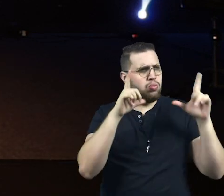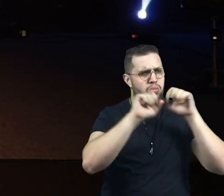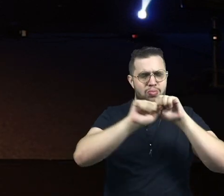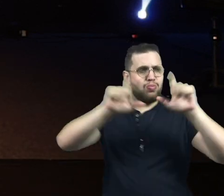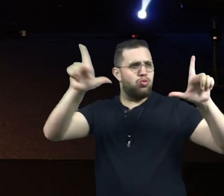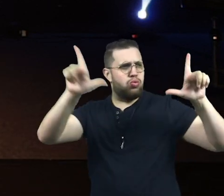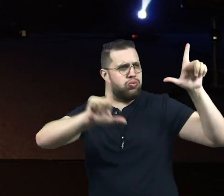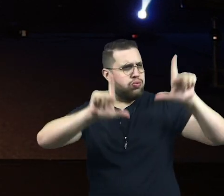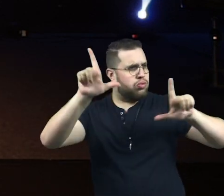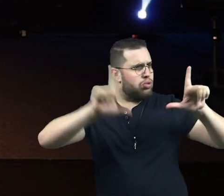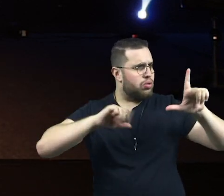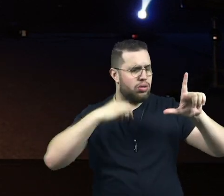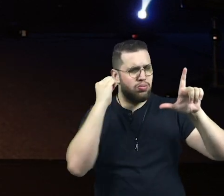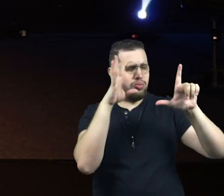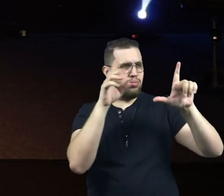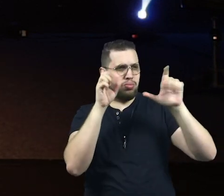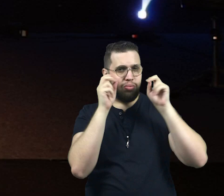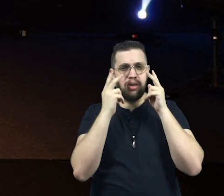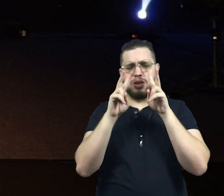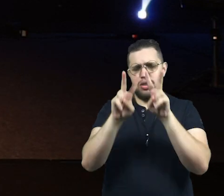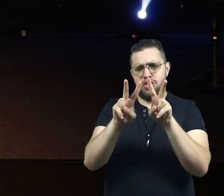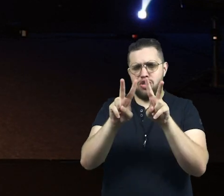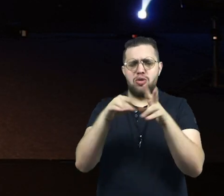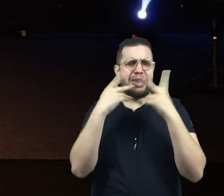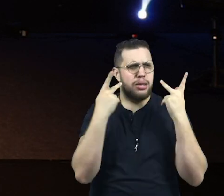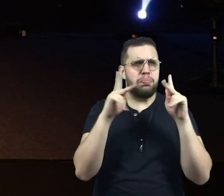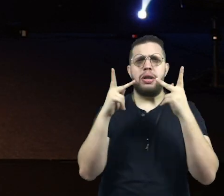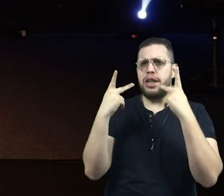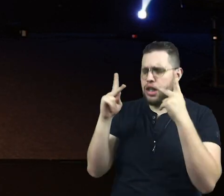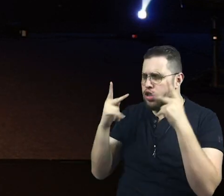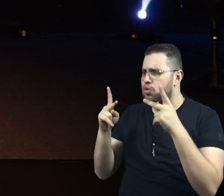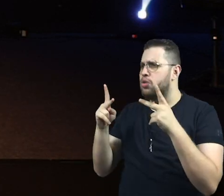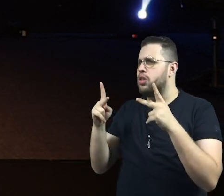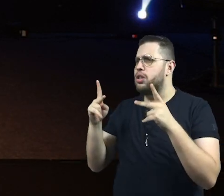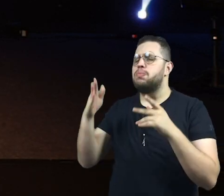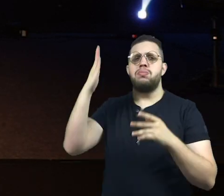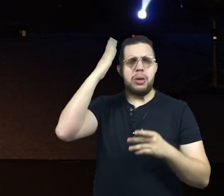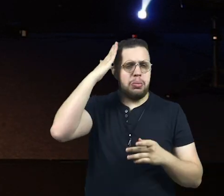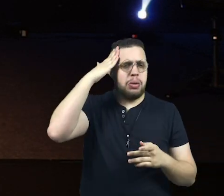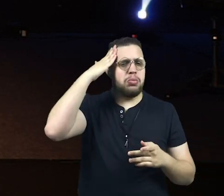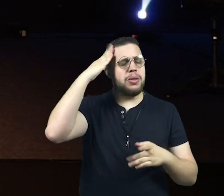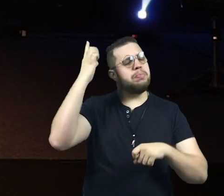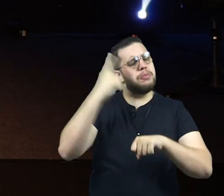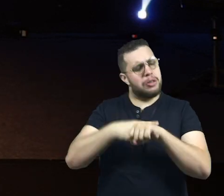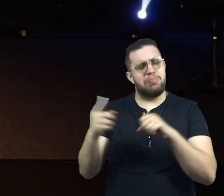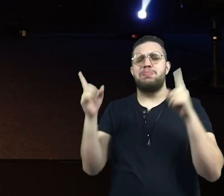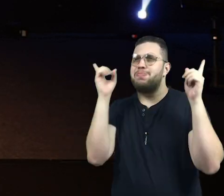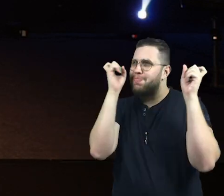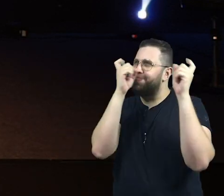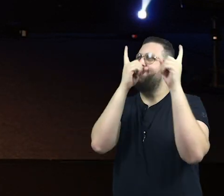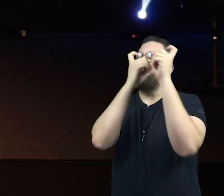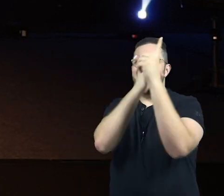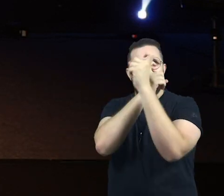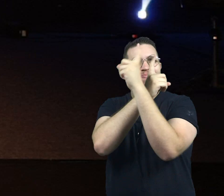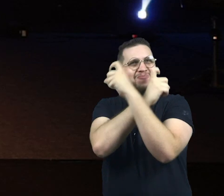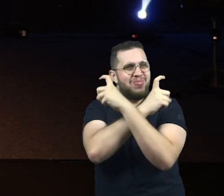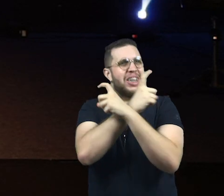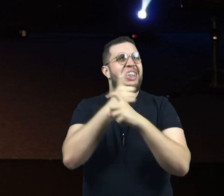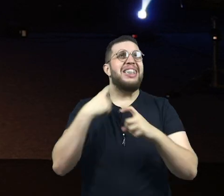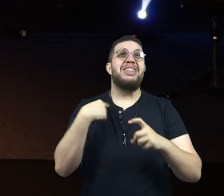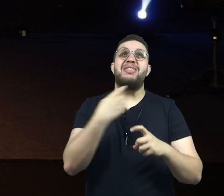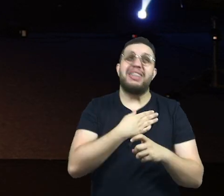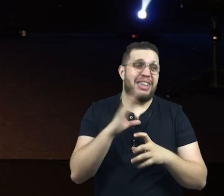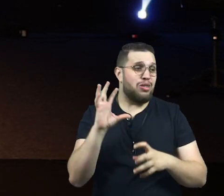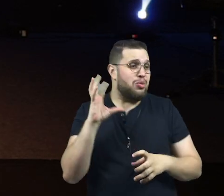acompanhado cada palavra, cada ministração, né? A gente sabe que estamos vivendo um tempo difícil, um tempo que nenhum de nós